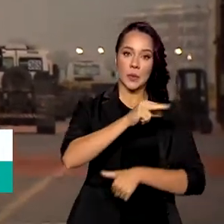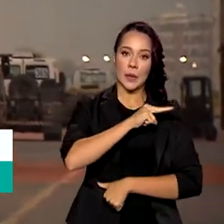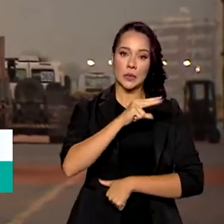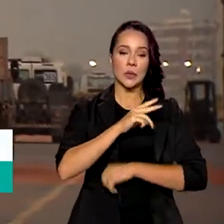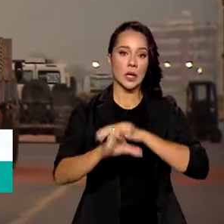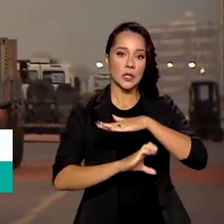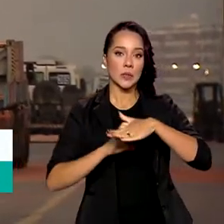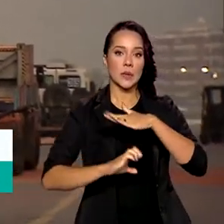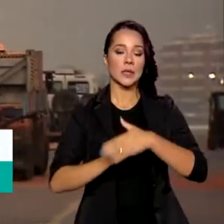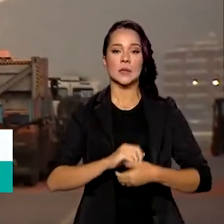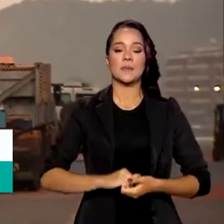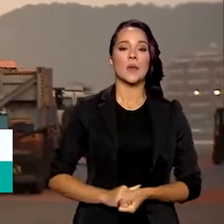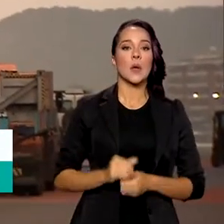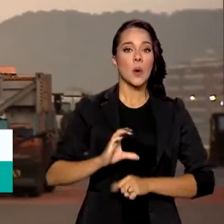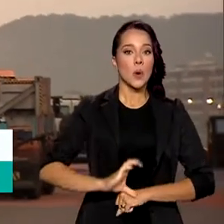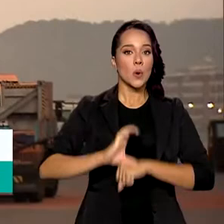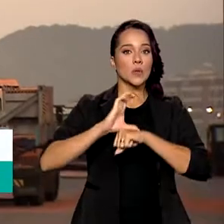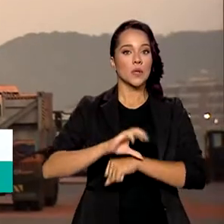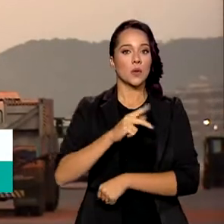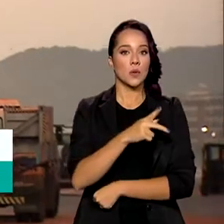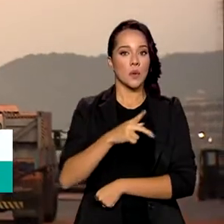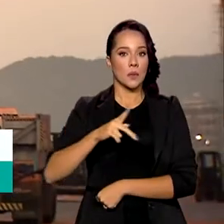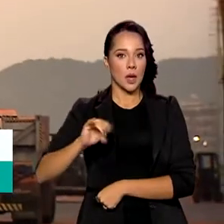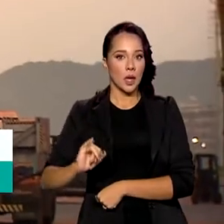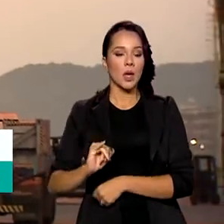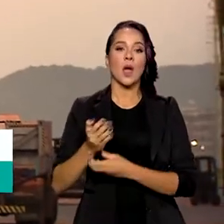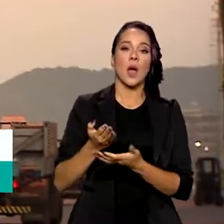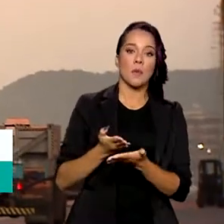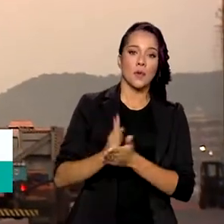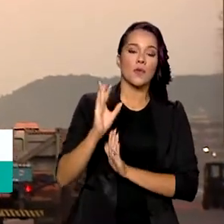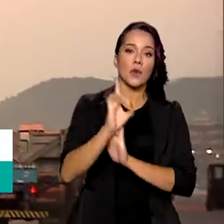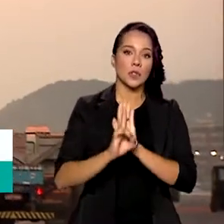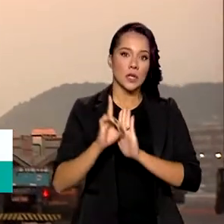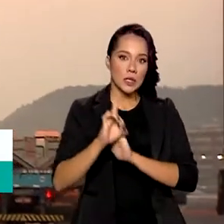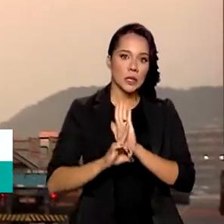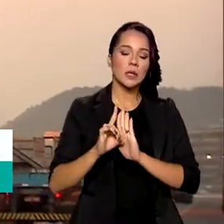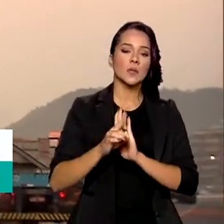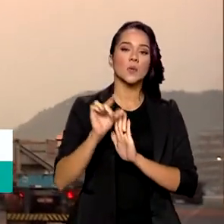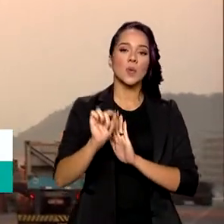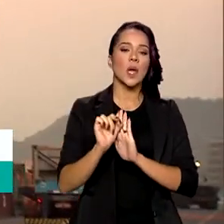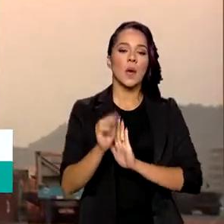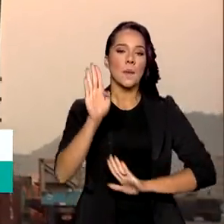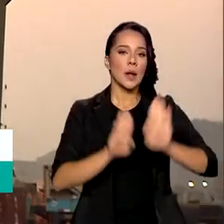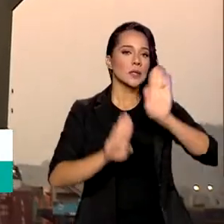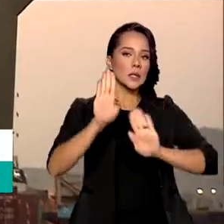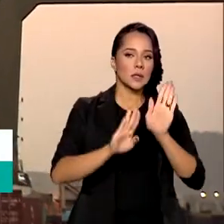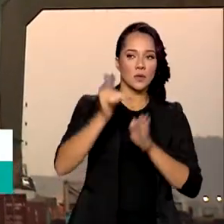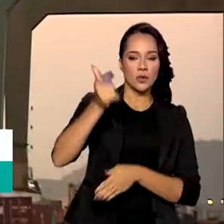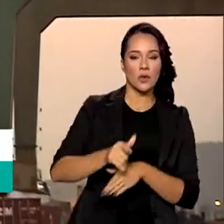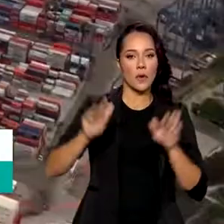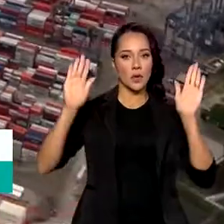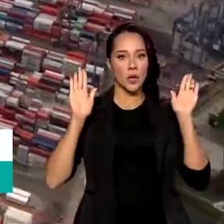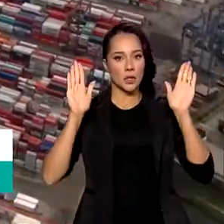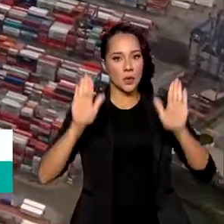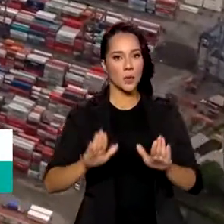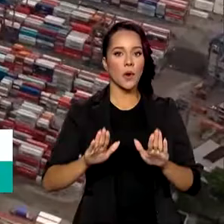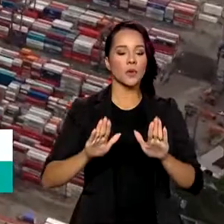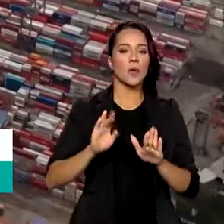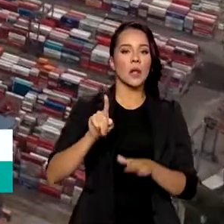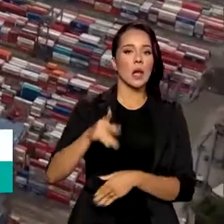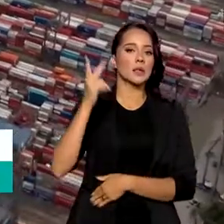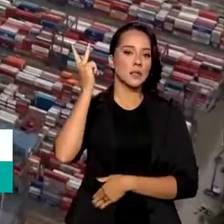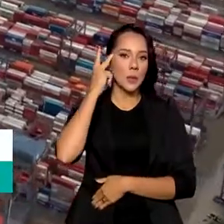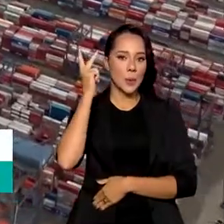de empresas locais o conselho do pppi ainda aprovou as diretrizes para relicitação dos aeroportos de Viracopos